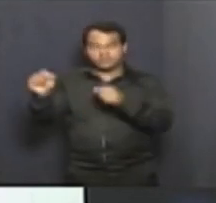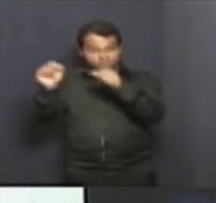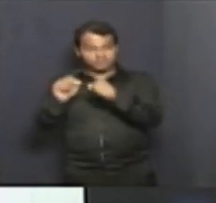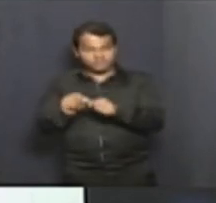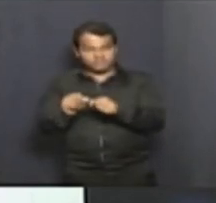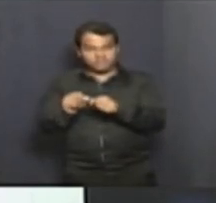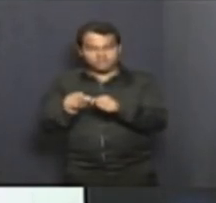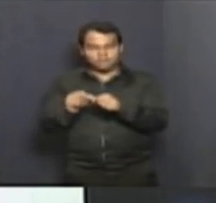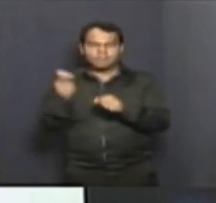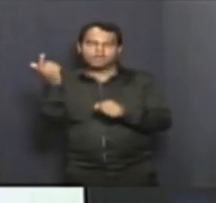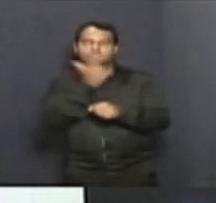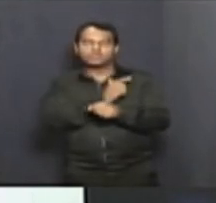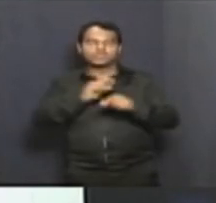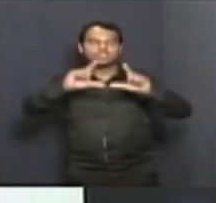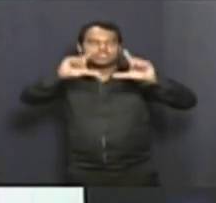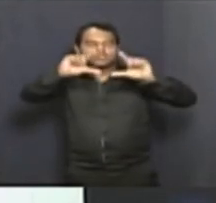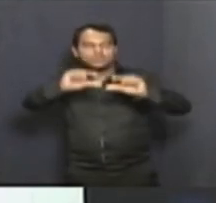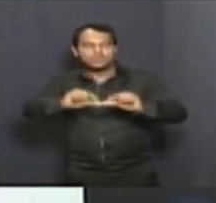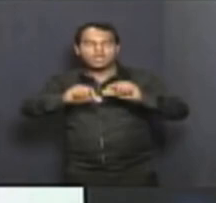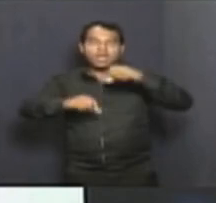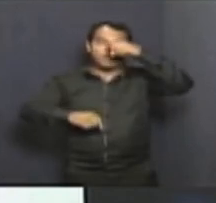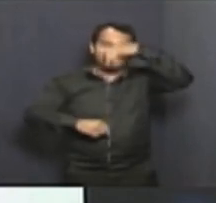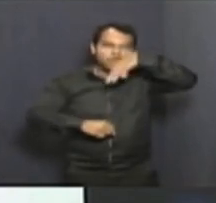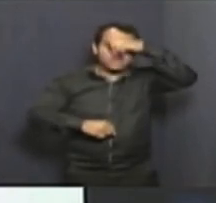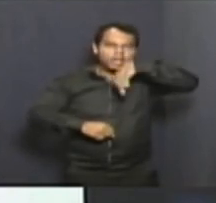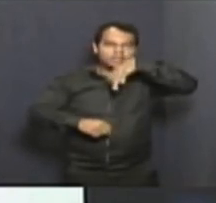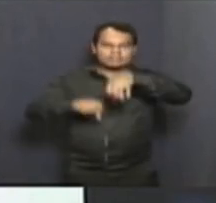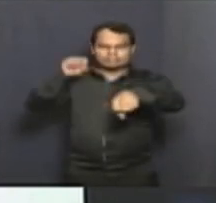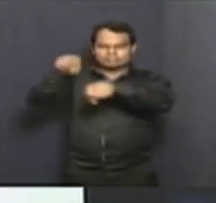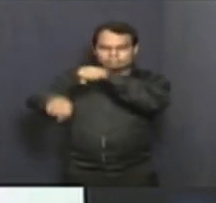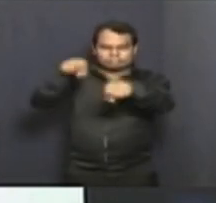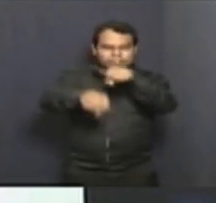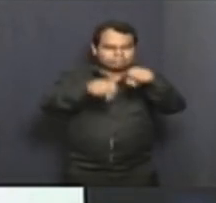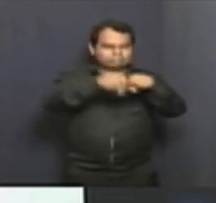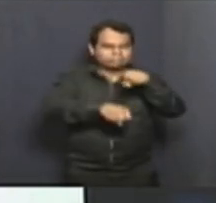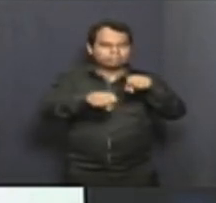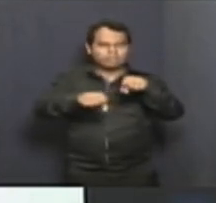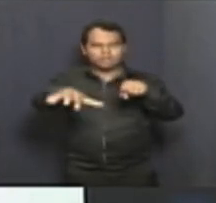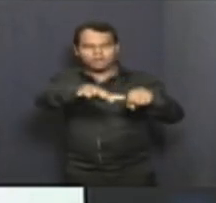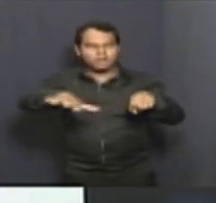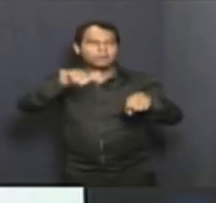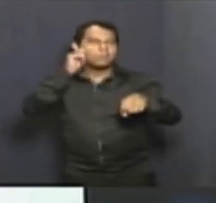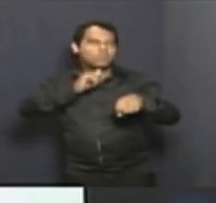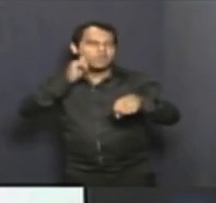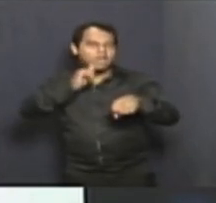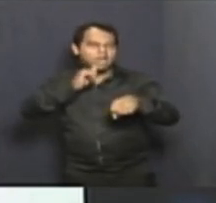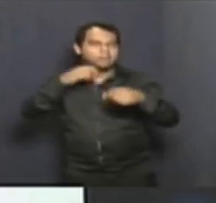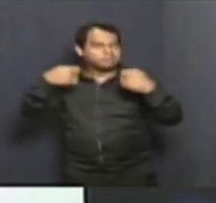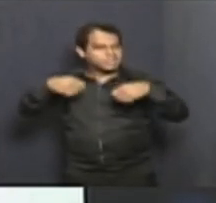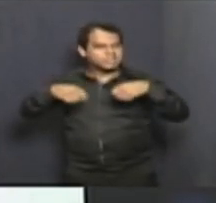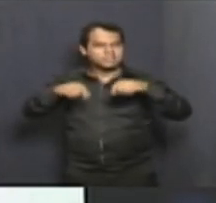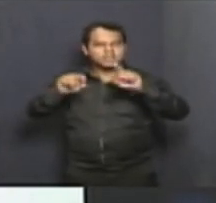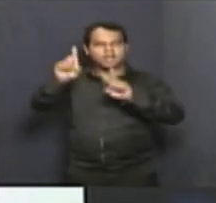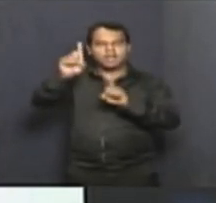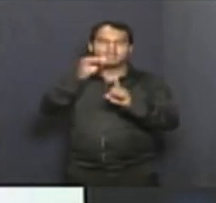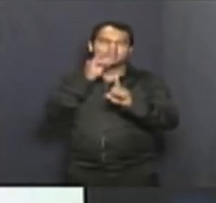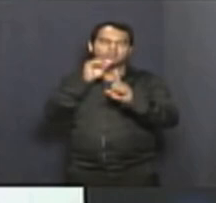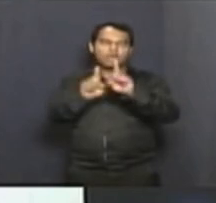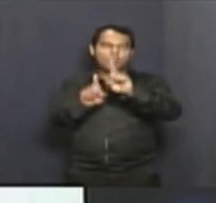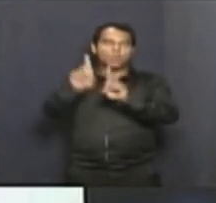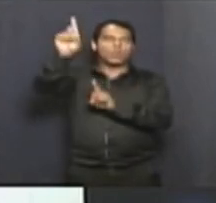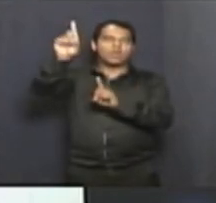esse quadro de violência contra as mulheres no estado do mato grosso que com certeza é um índice muito alto